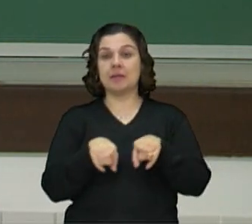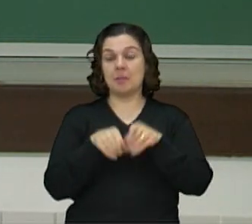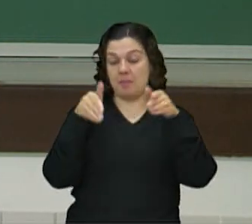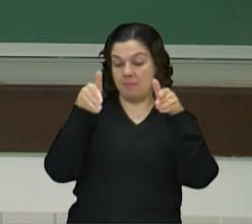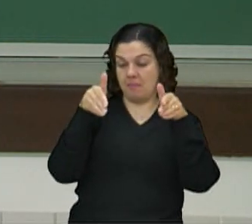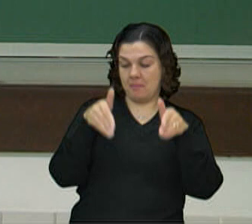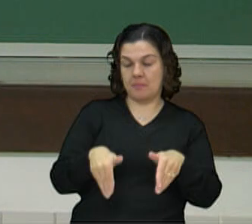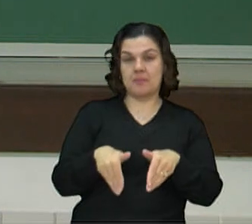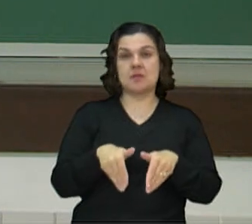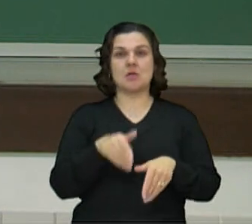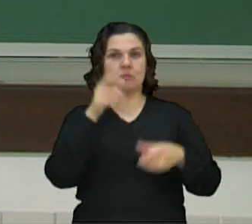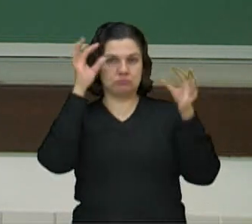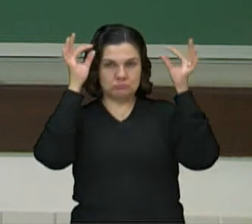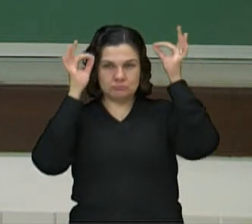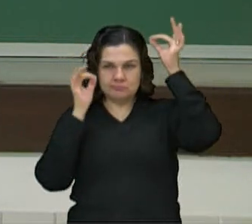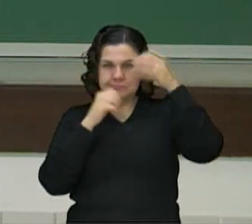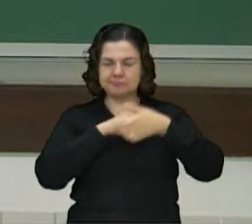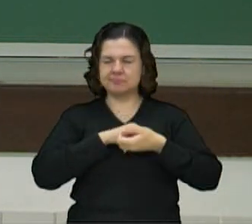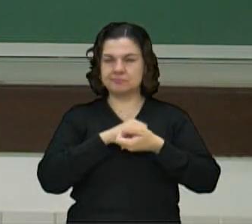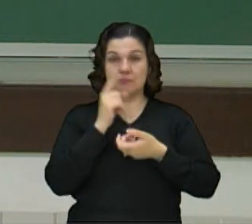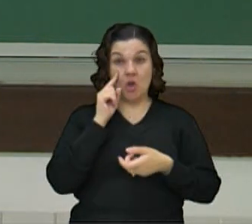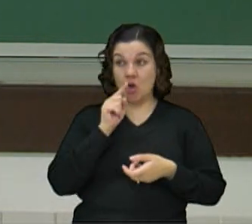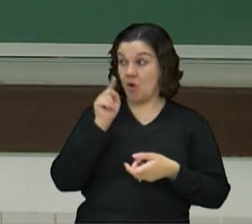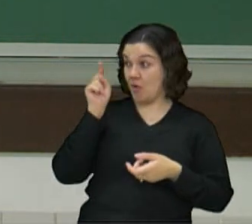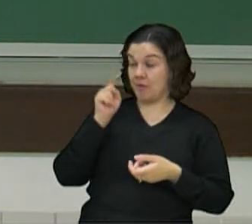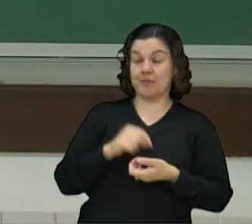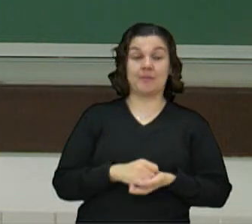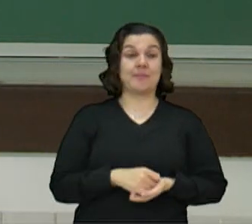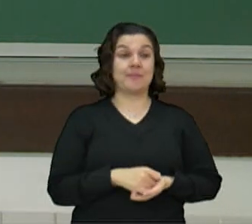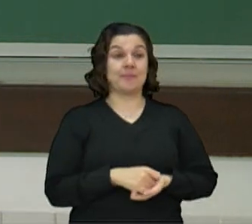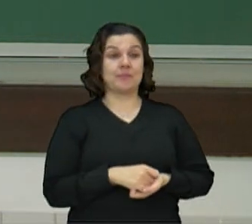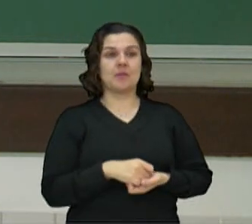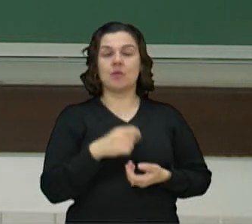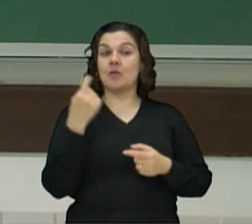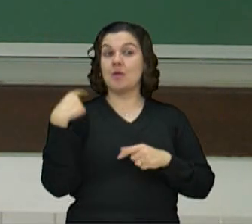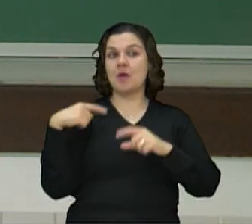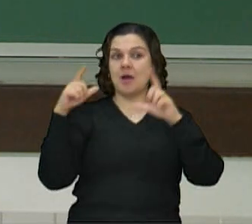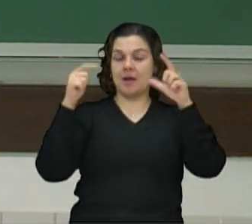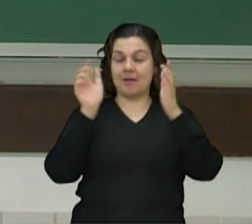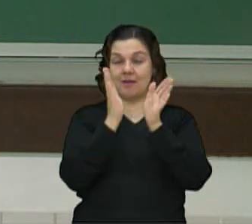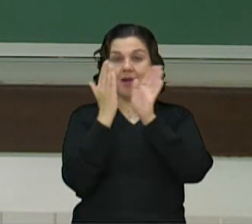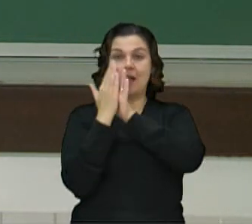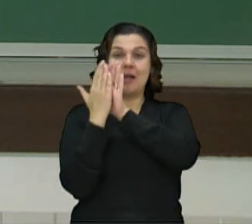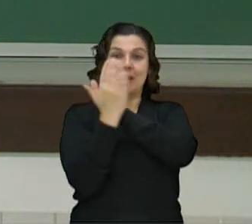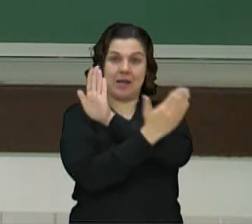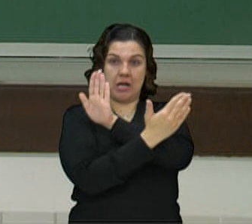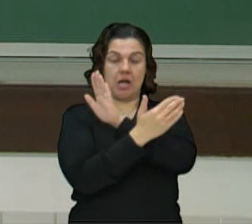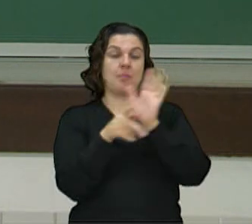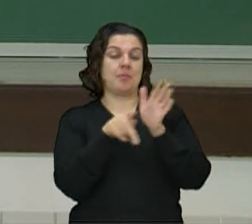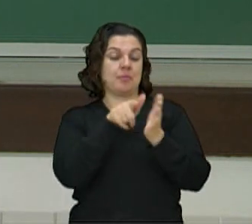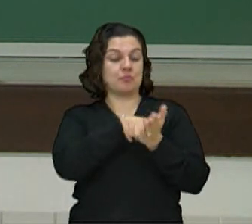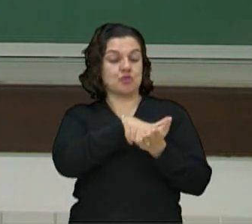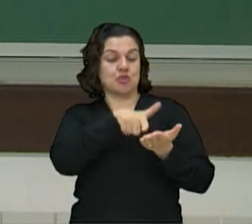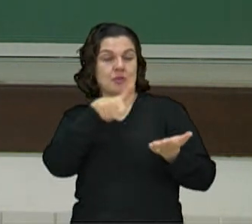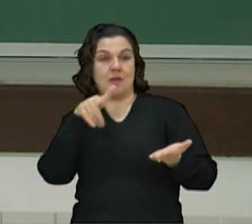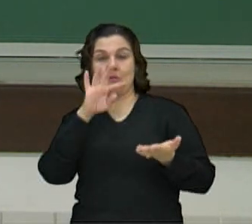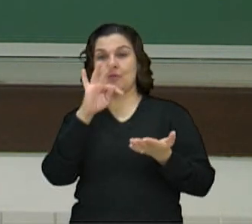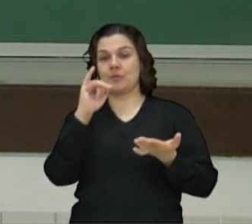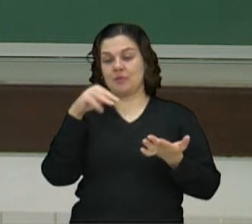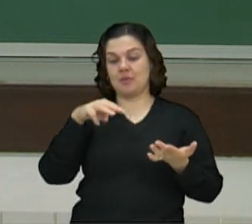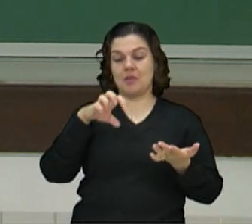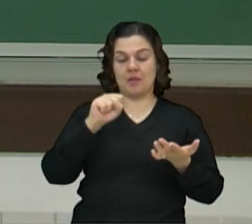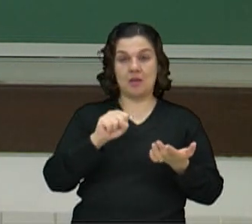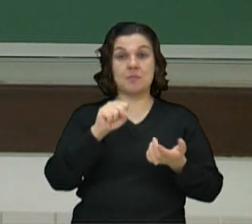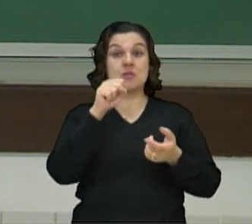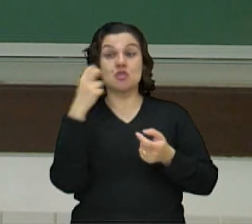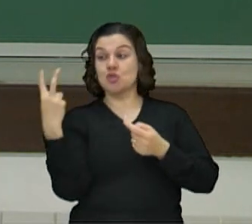presença dos gangsters. Para ilustrar isso, aqui você tem uma capa até do jornal The Times mostrando a